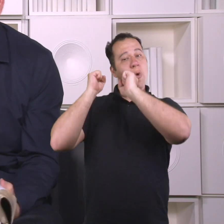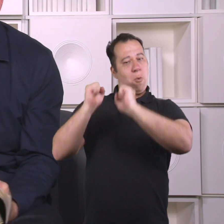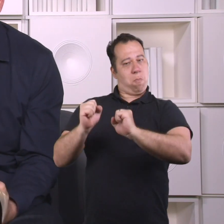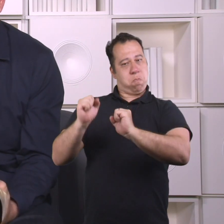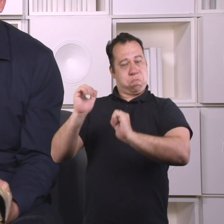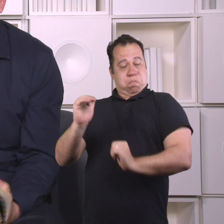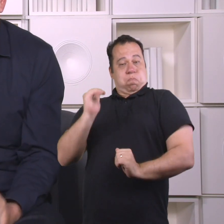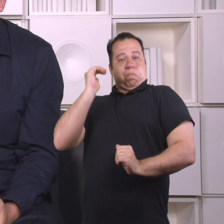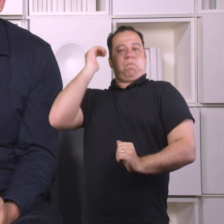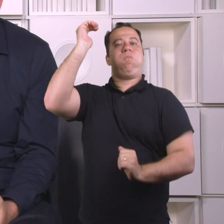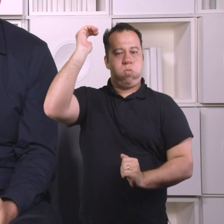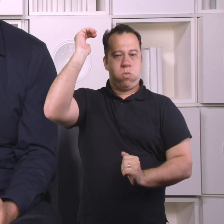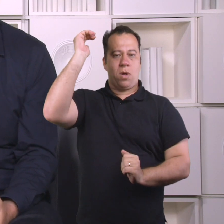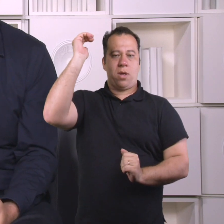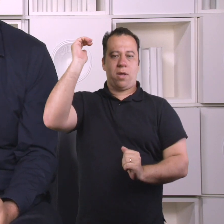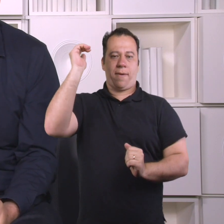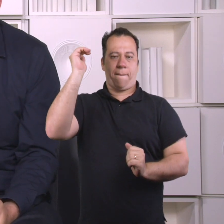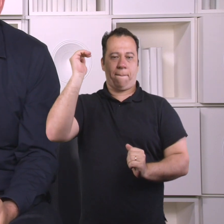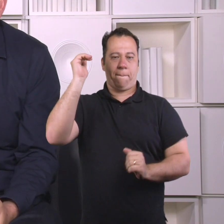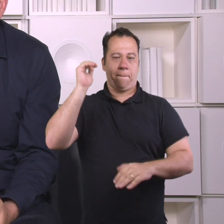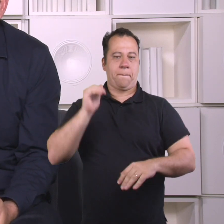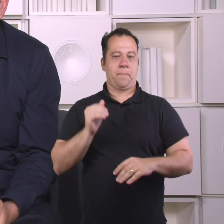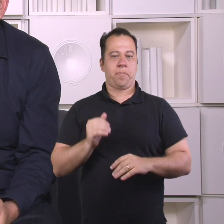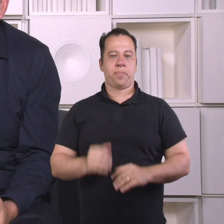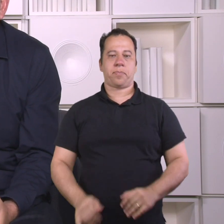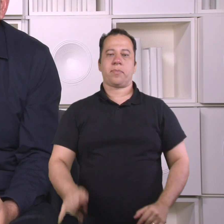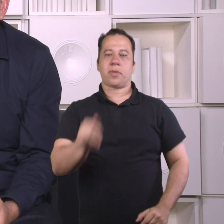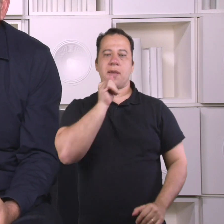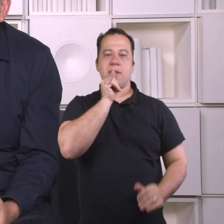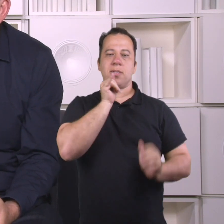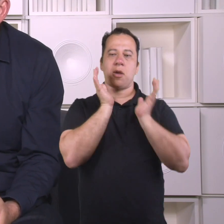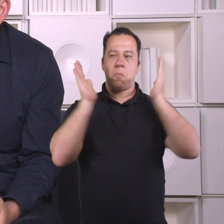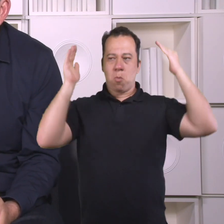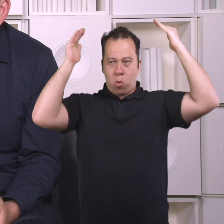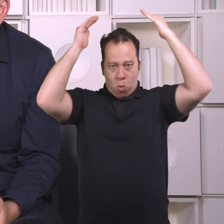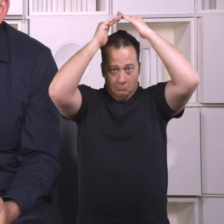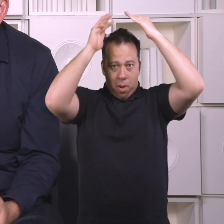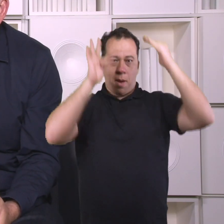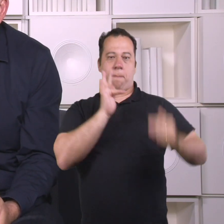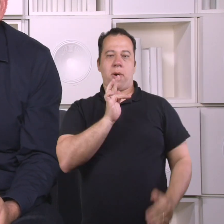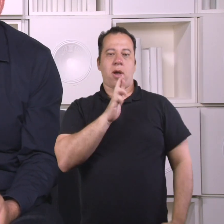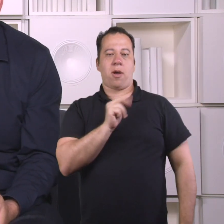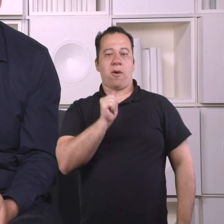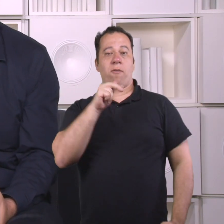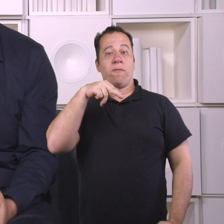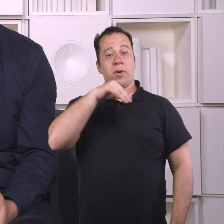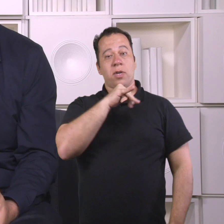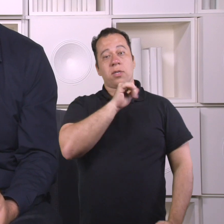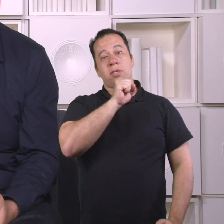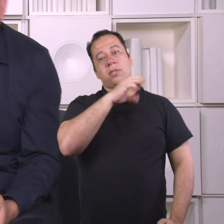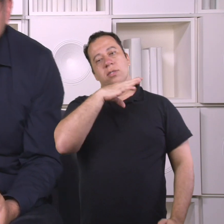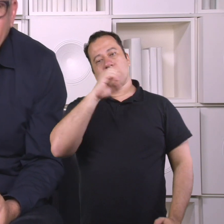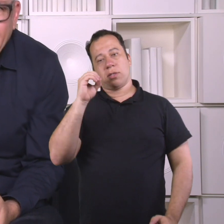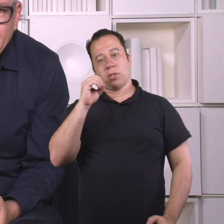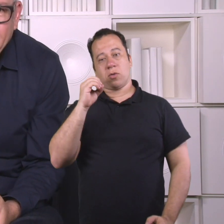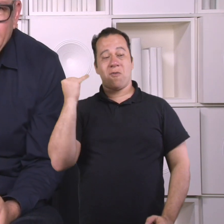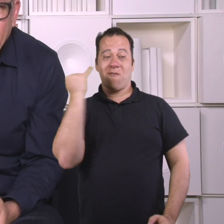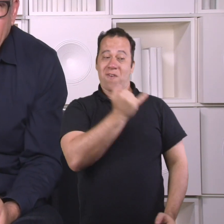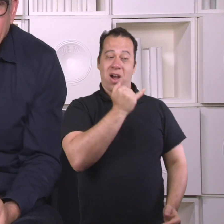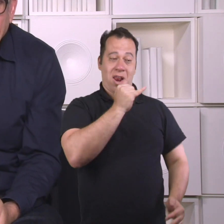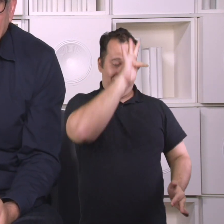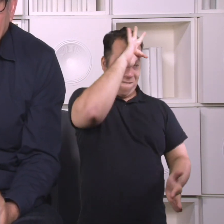Por exemplo, o Papa Francisco diz que o oposto da fé não é a incredulidade, é a